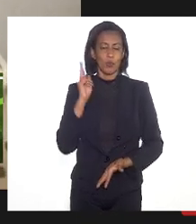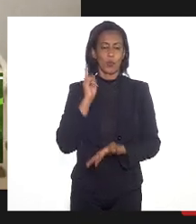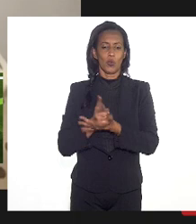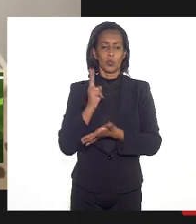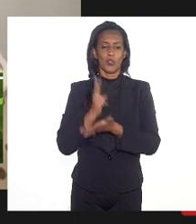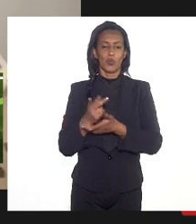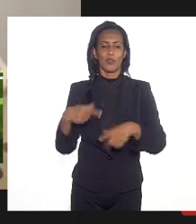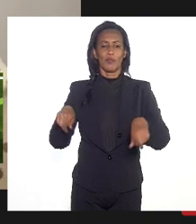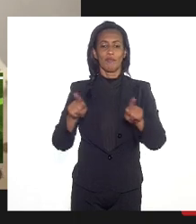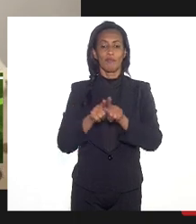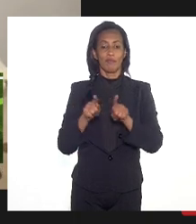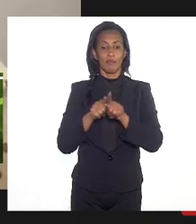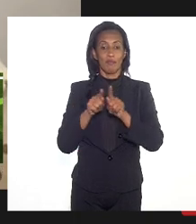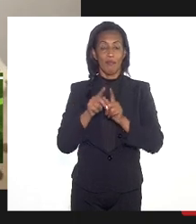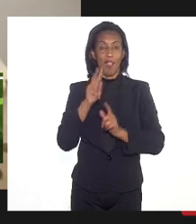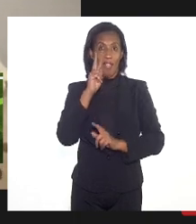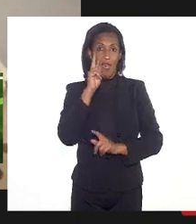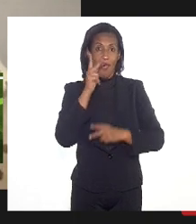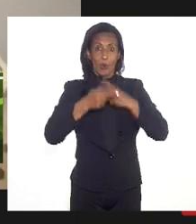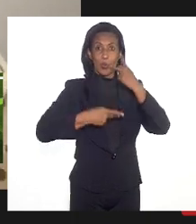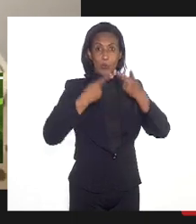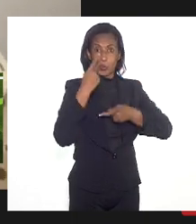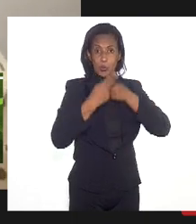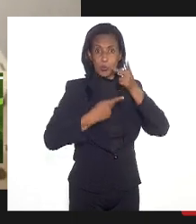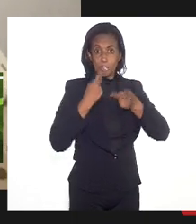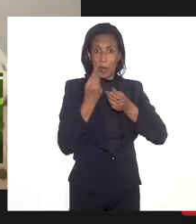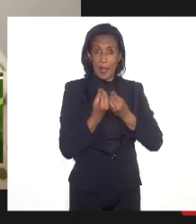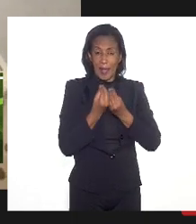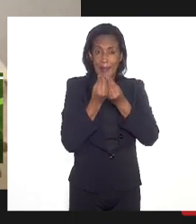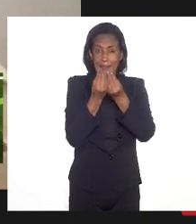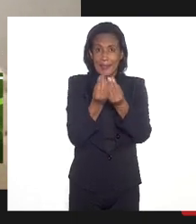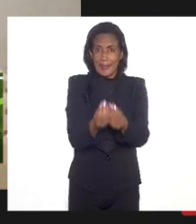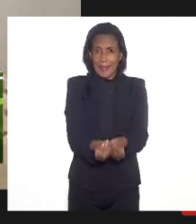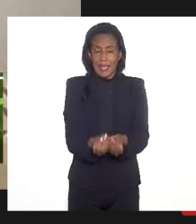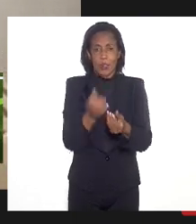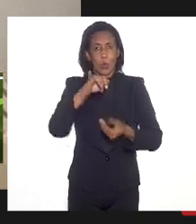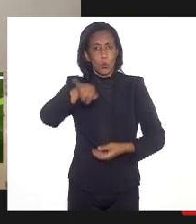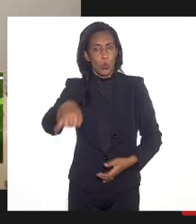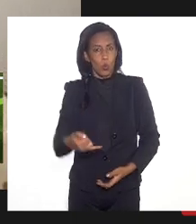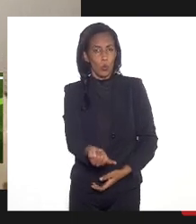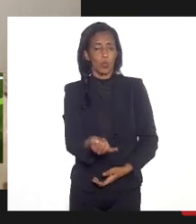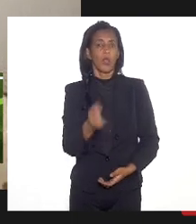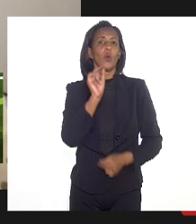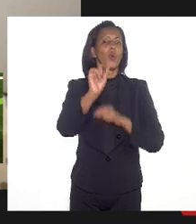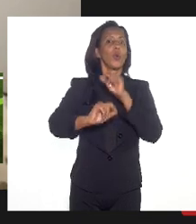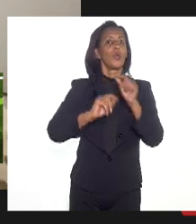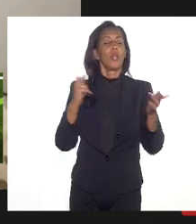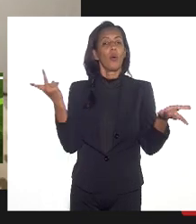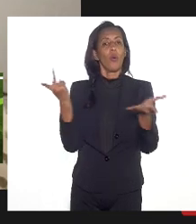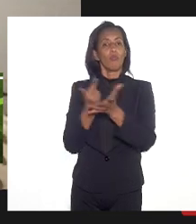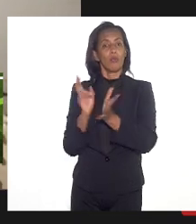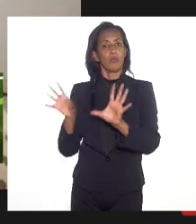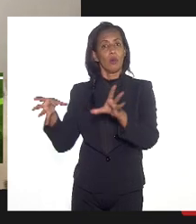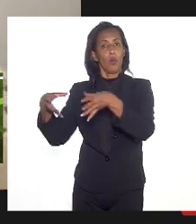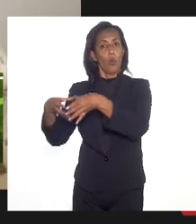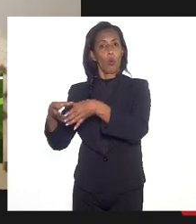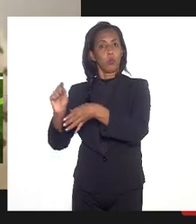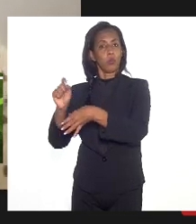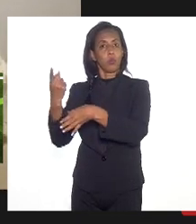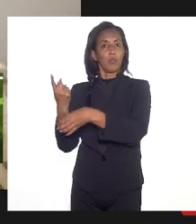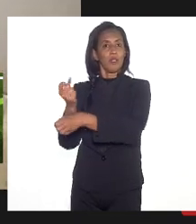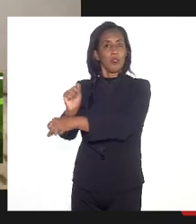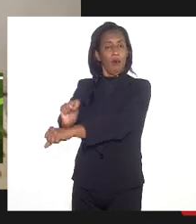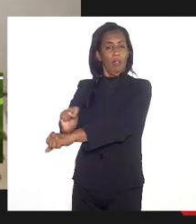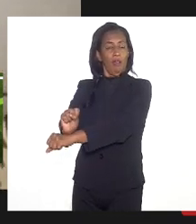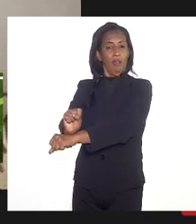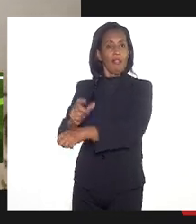continuar também a verbalizar, a dar visibilidade ao que ocorre nos quilombos, ao que